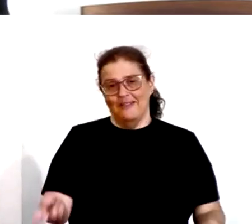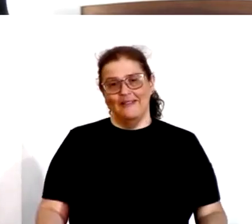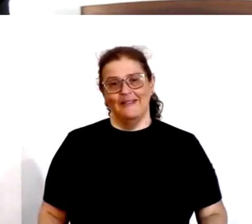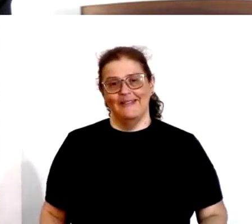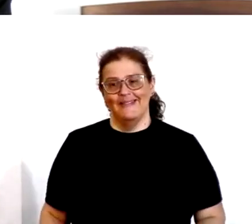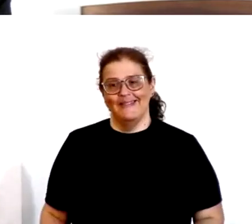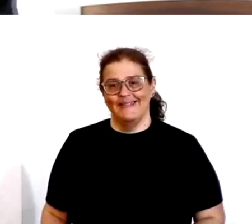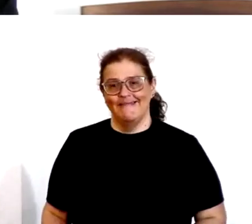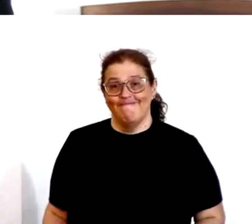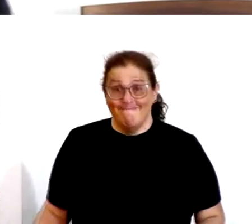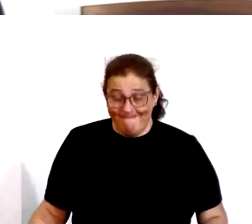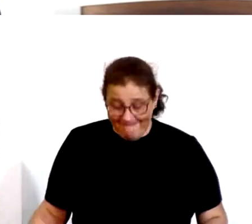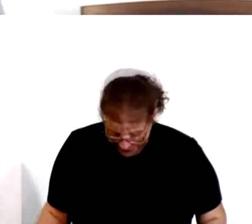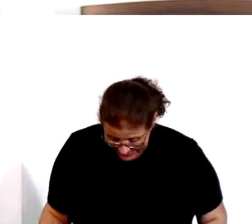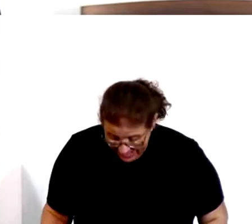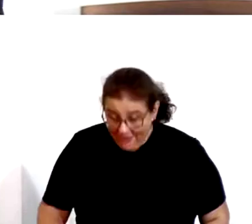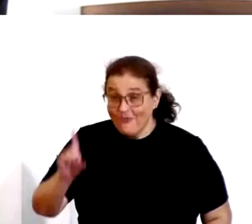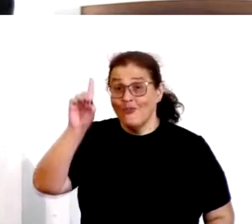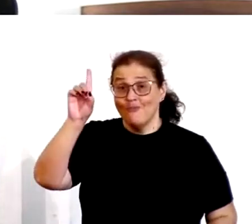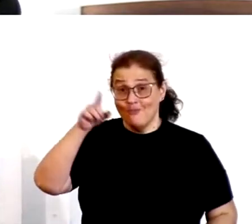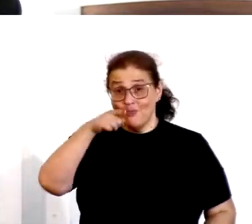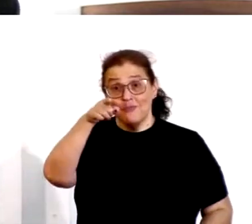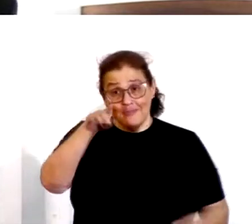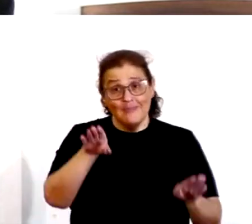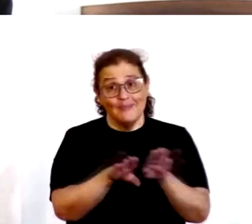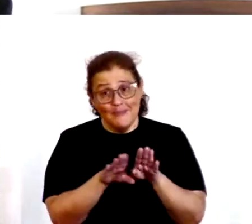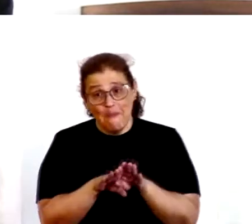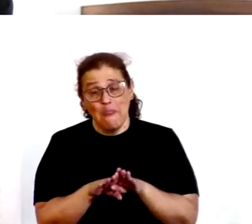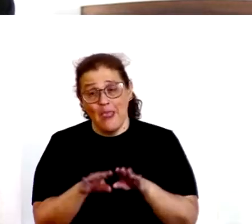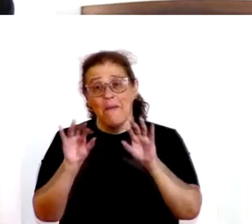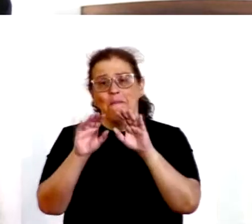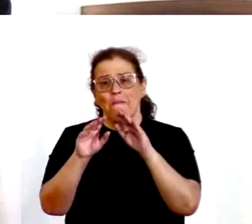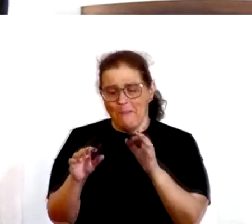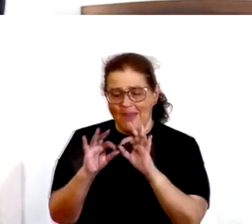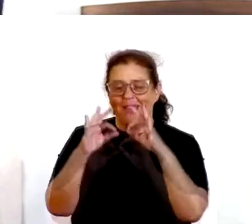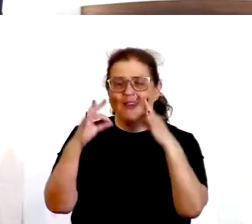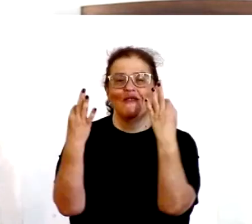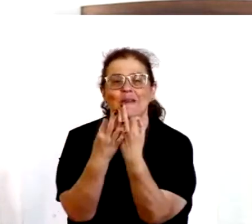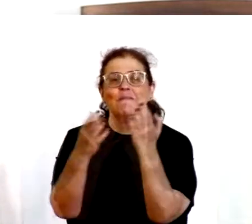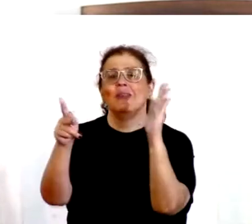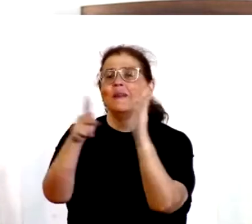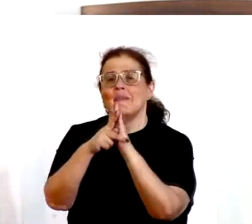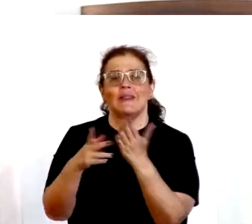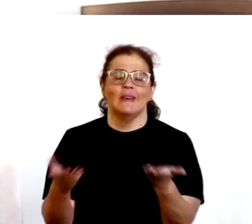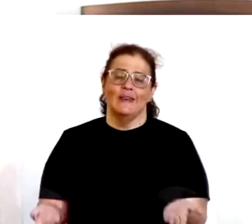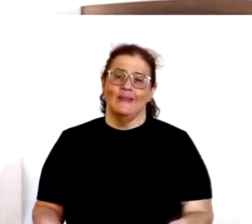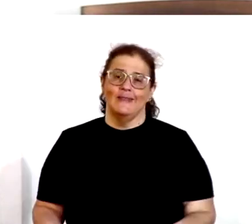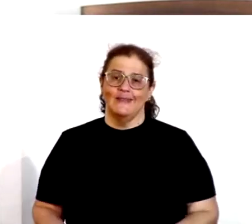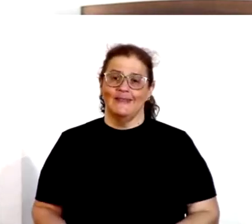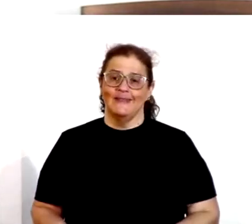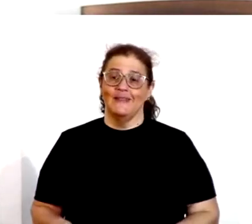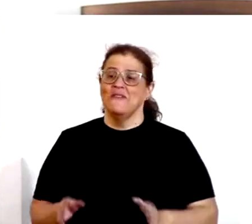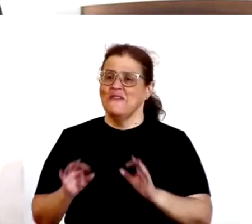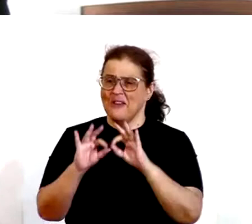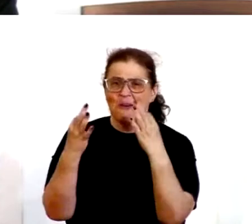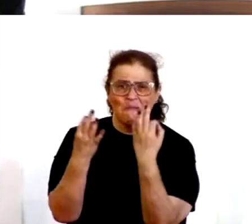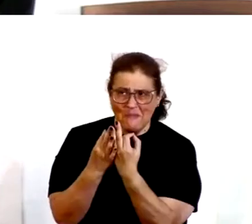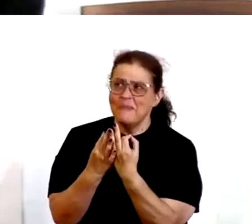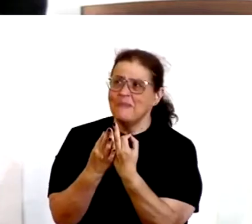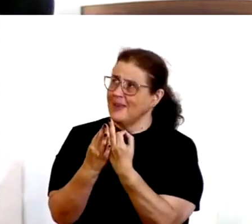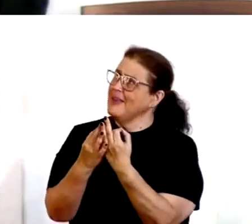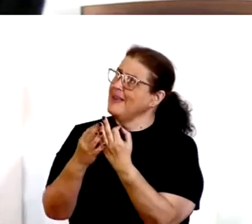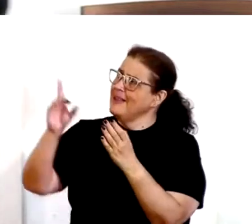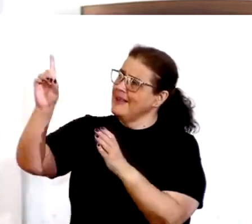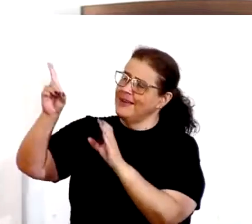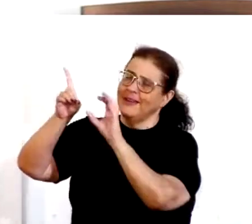você também é participante de uma família de escolhidos entre os gentios, e vocês